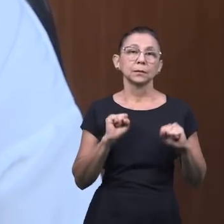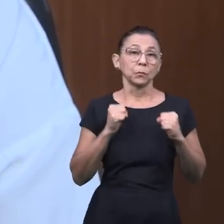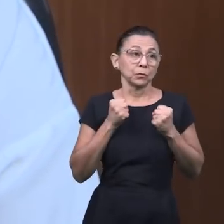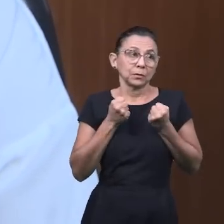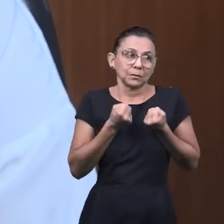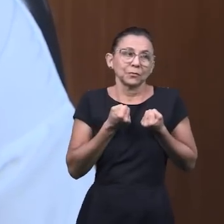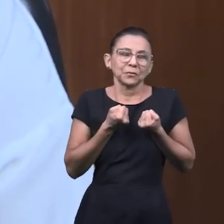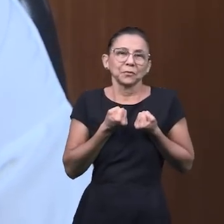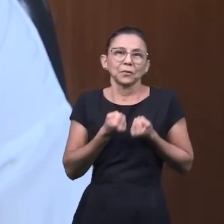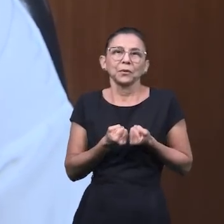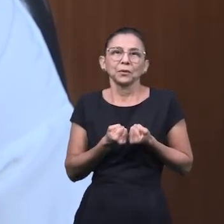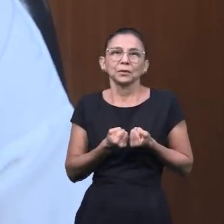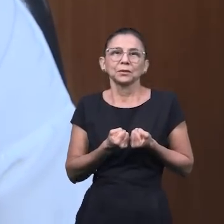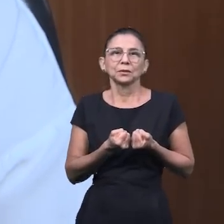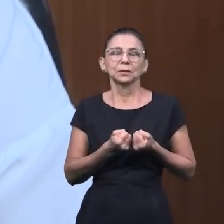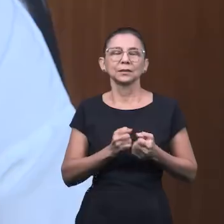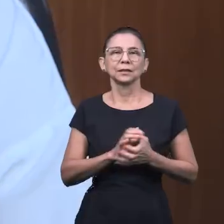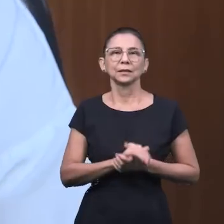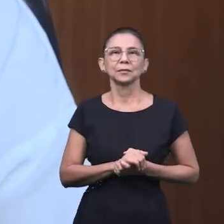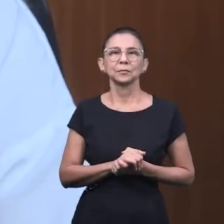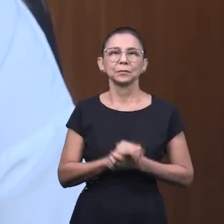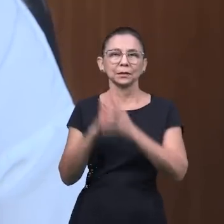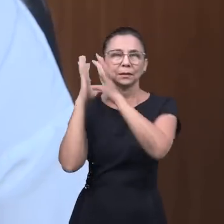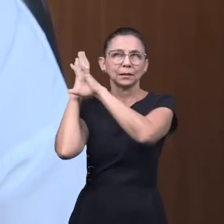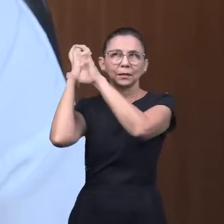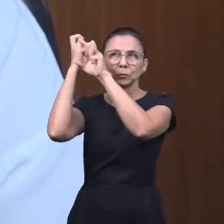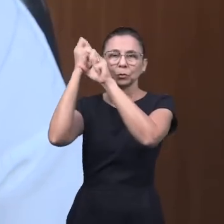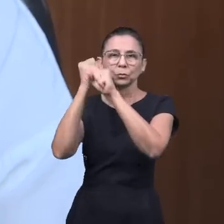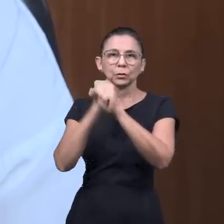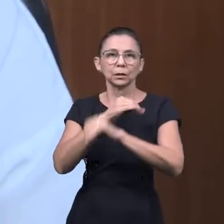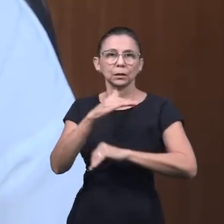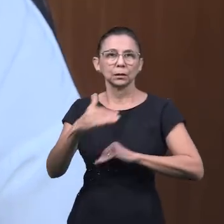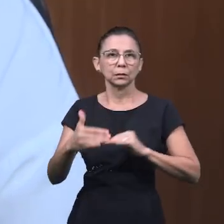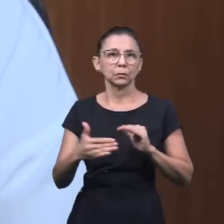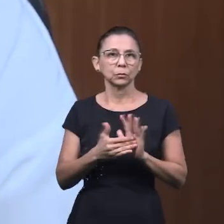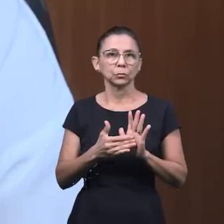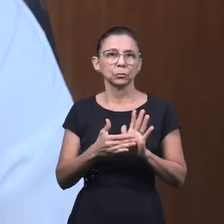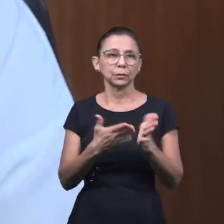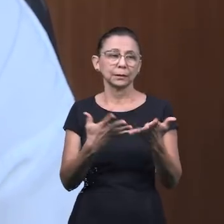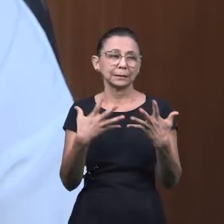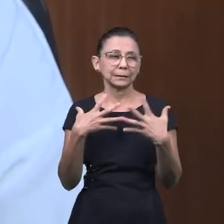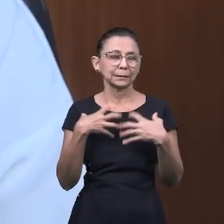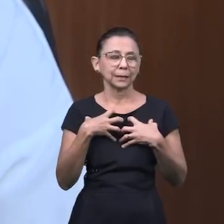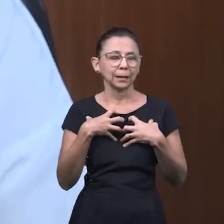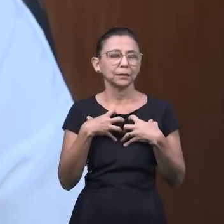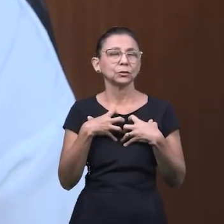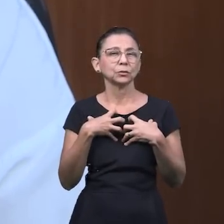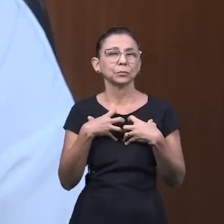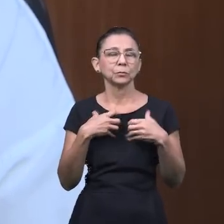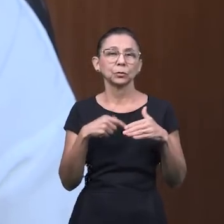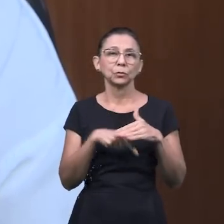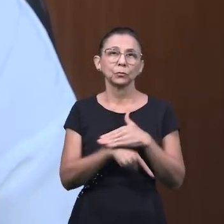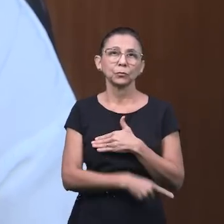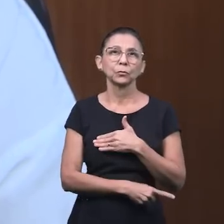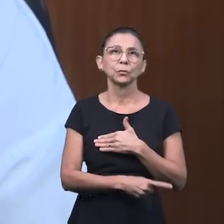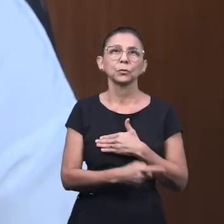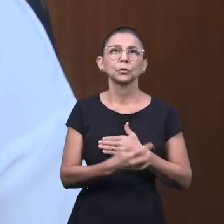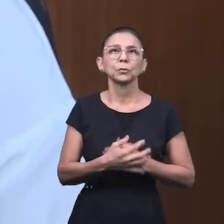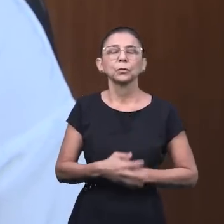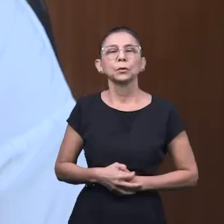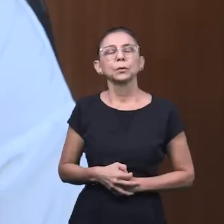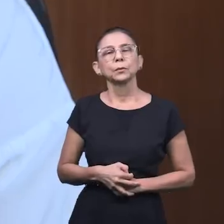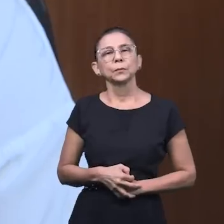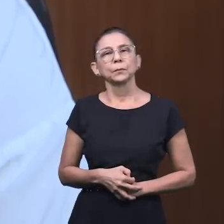esforço, porque quando ela conversou, ela contou comigo, ela falou que ela sente muito, ela sentiu muito, porque era como se ela